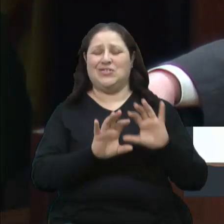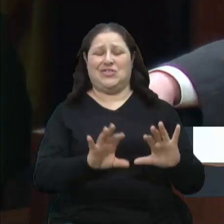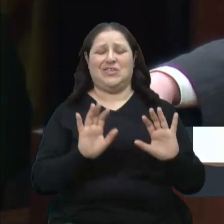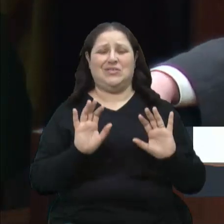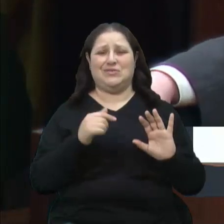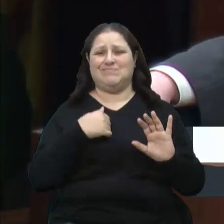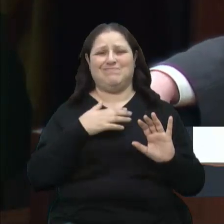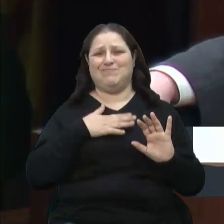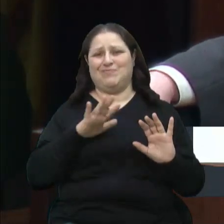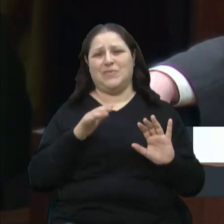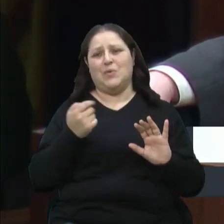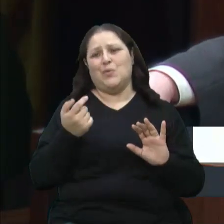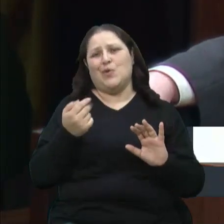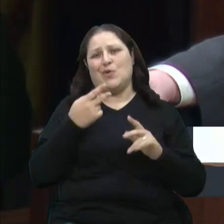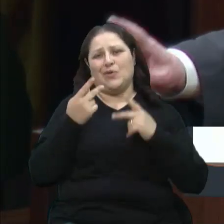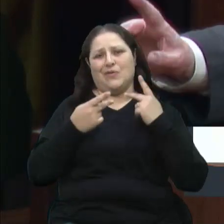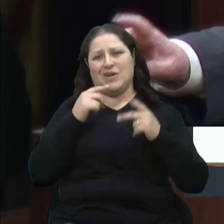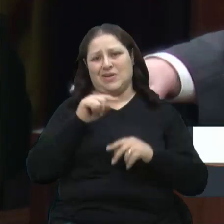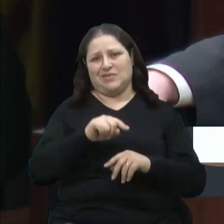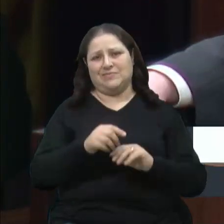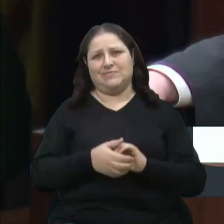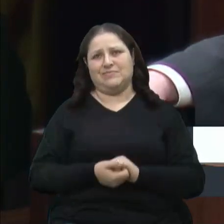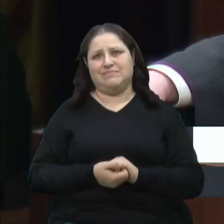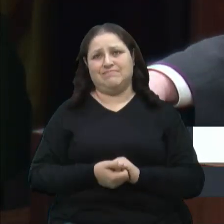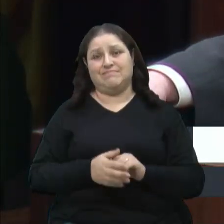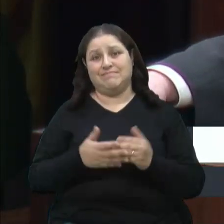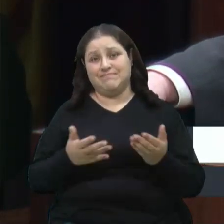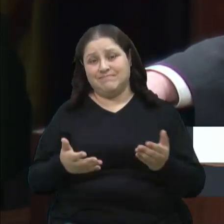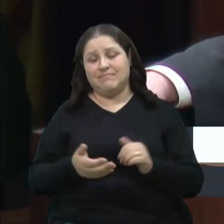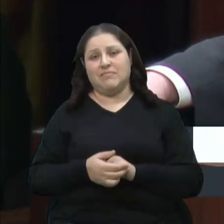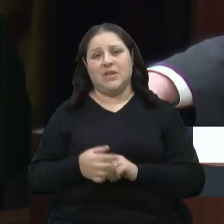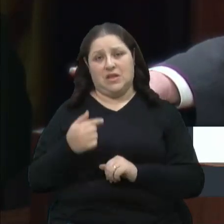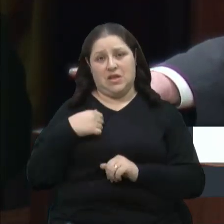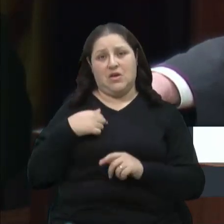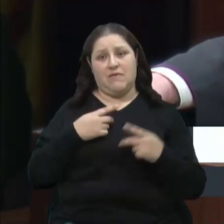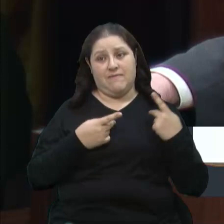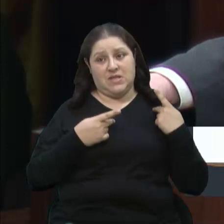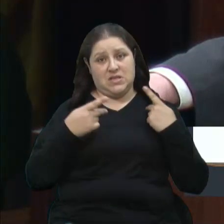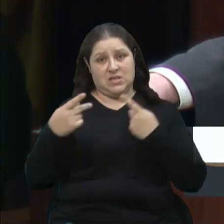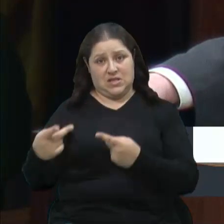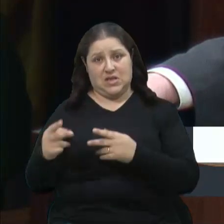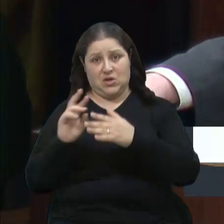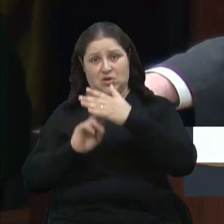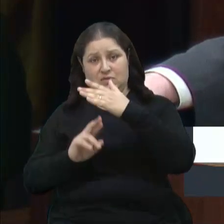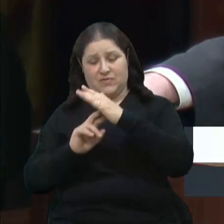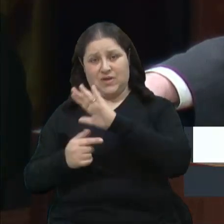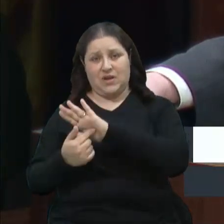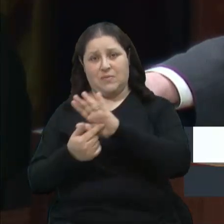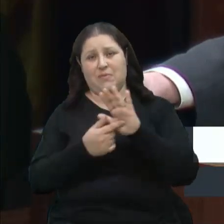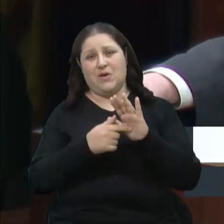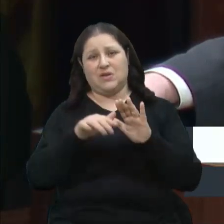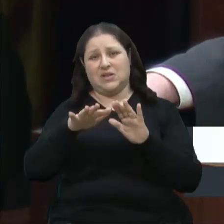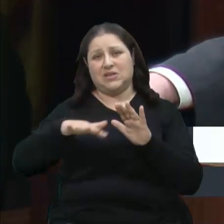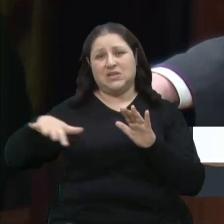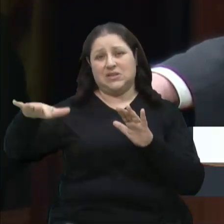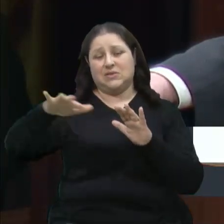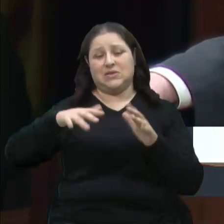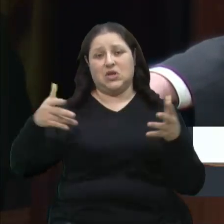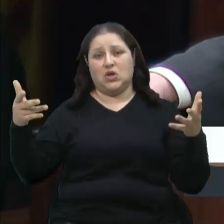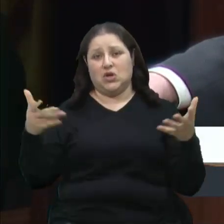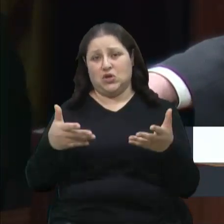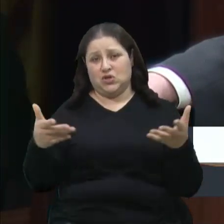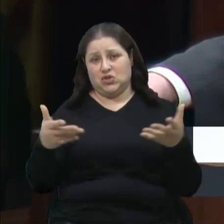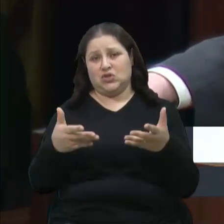muito pouco falado. Então, estivemos lá e temos algumas imagens da situação atual